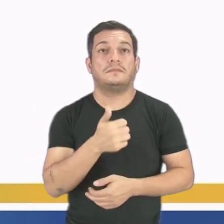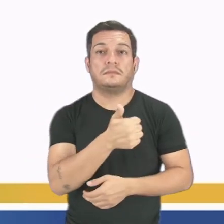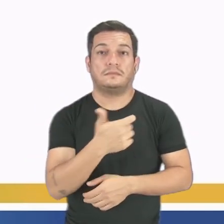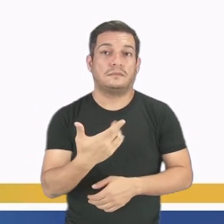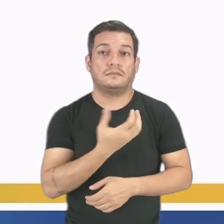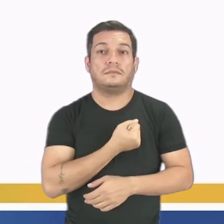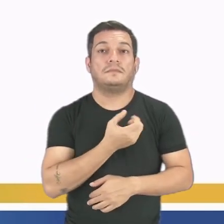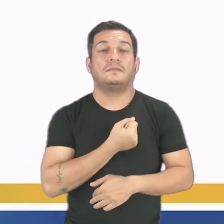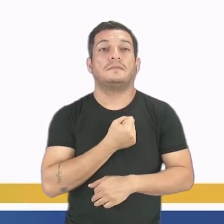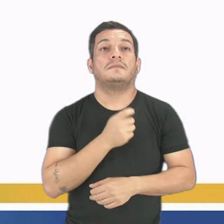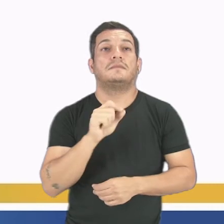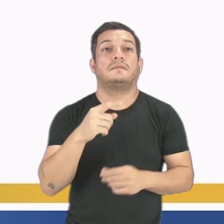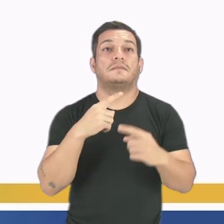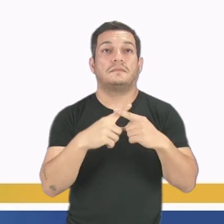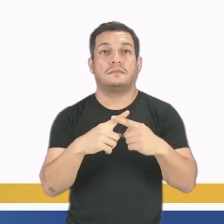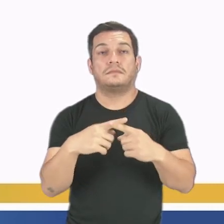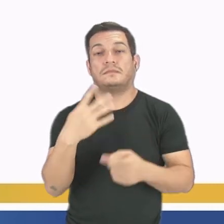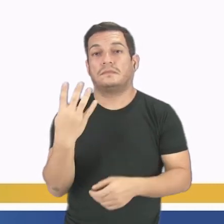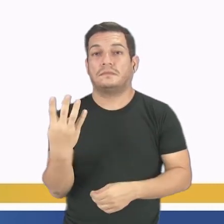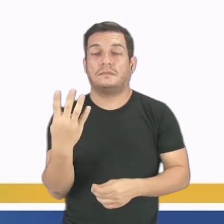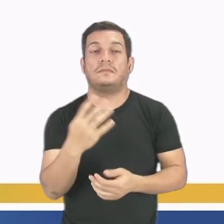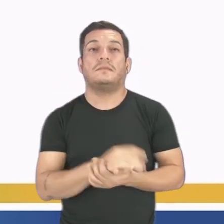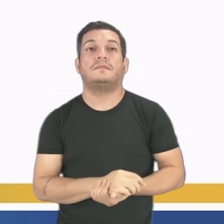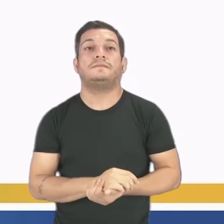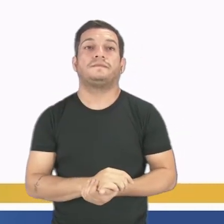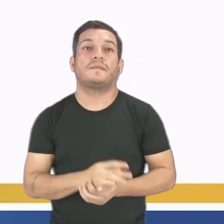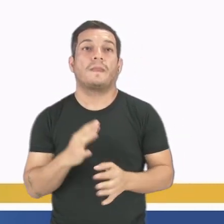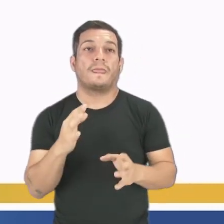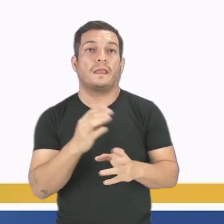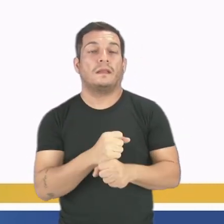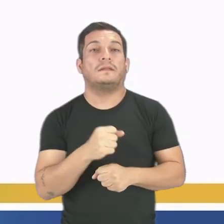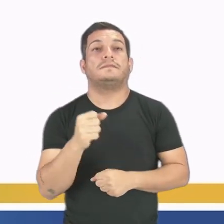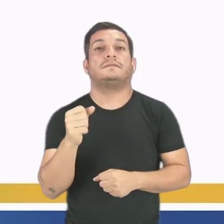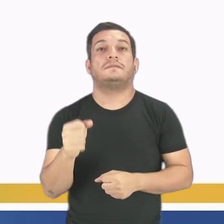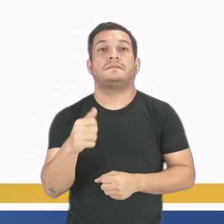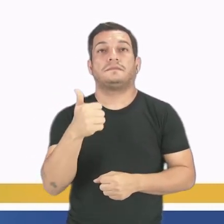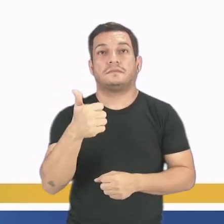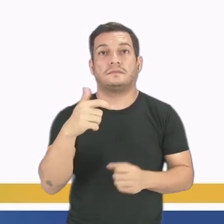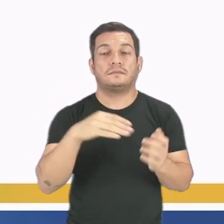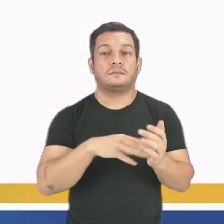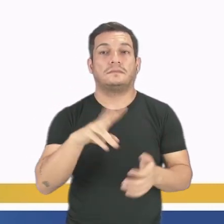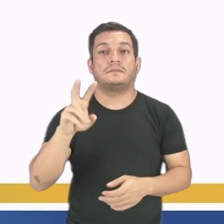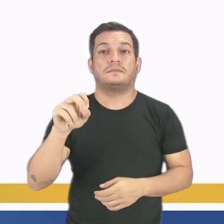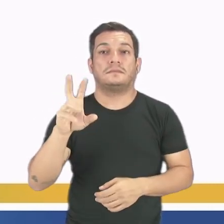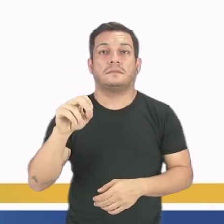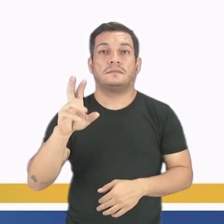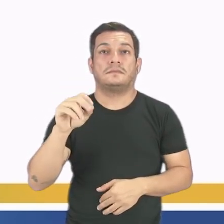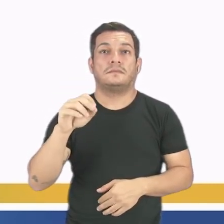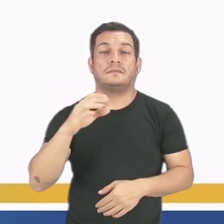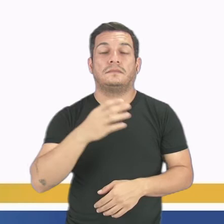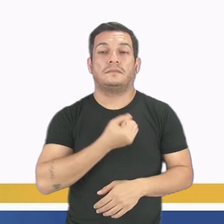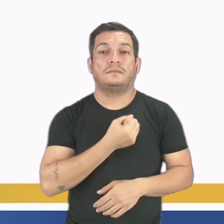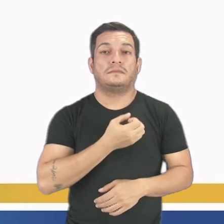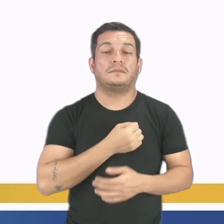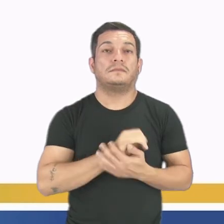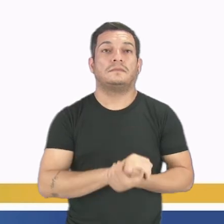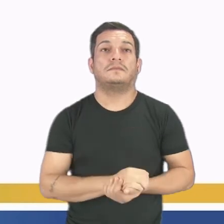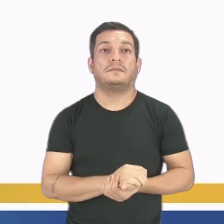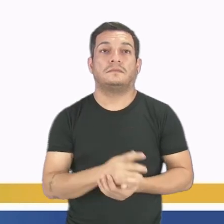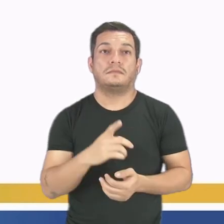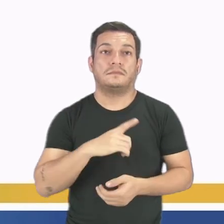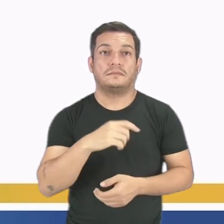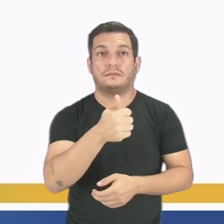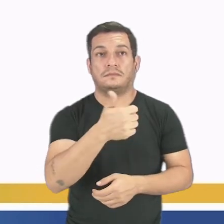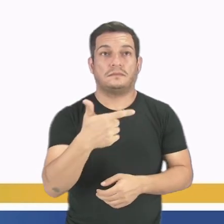números que são múltiplos de 4. De um total de quanto? De 1 até 50, um total de 50 elementos. Então nós